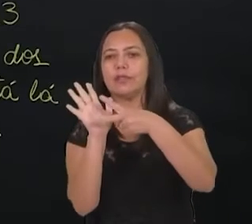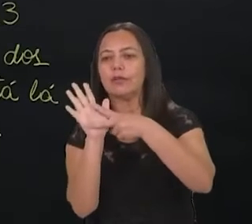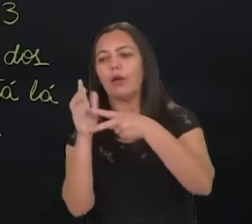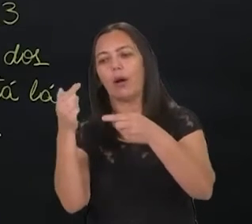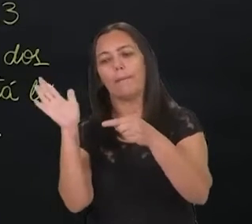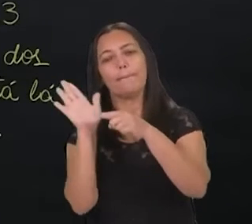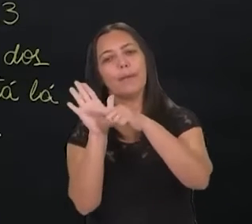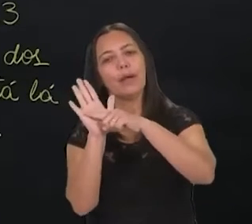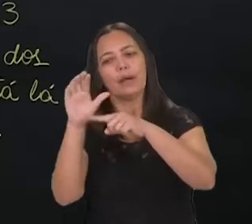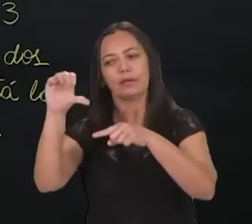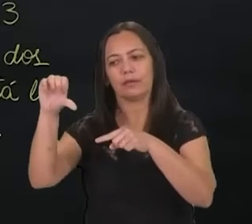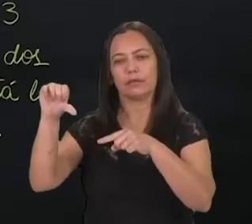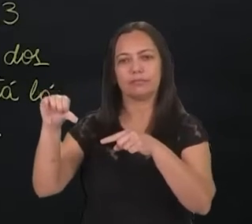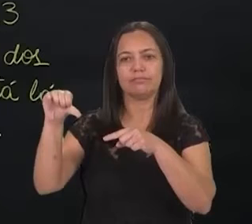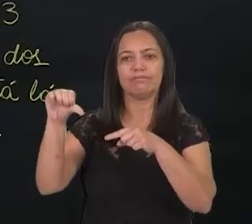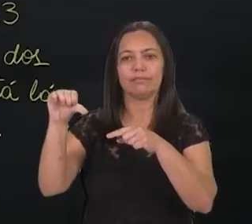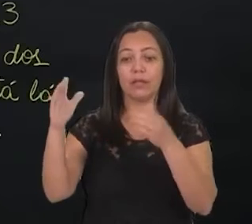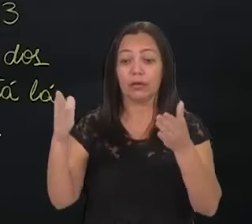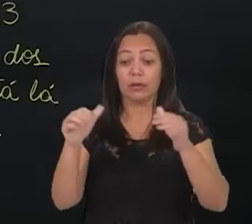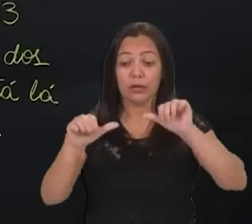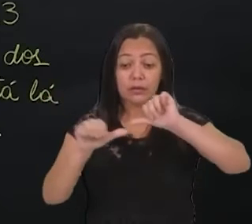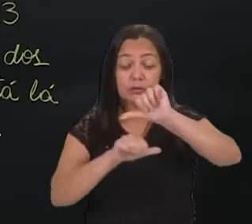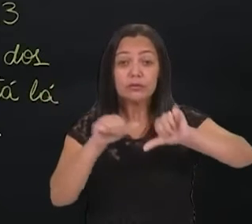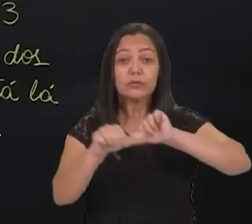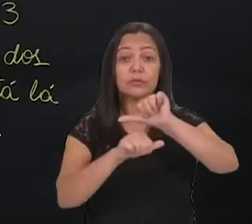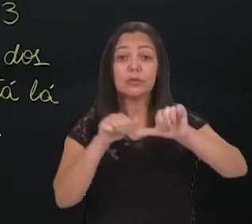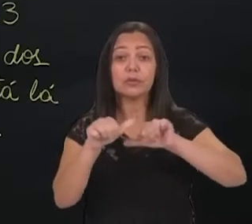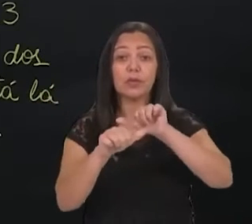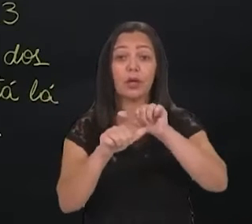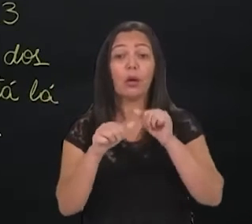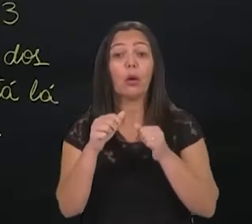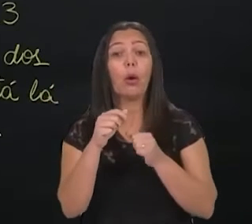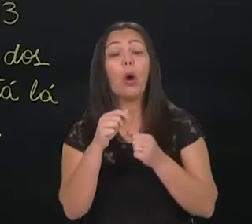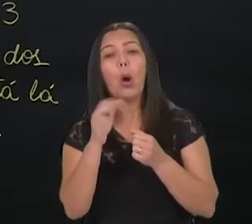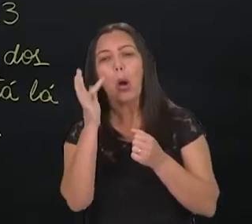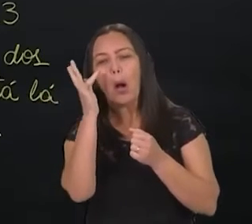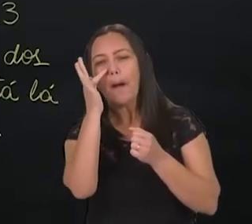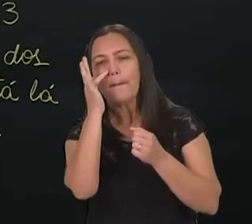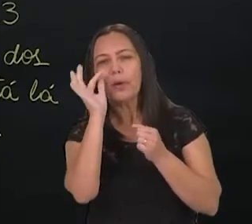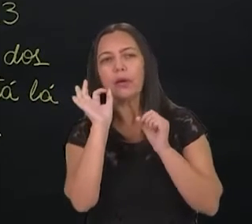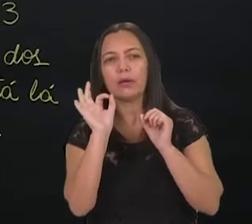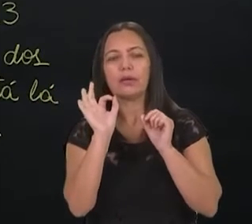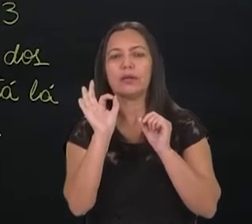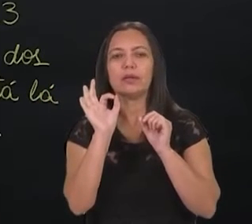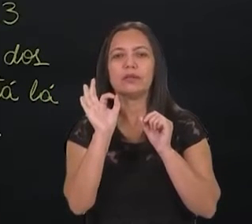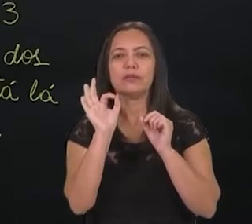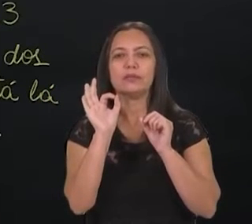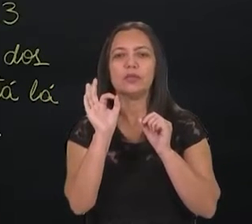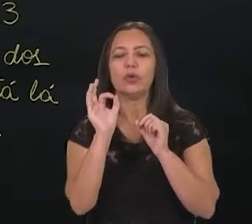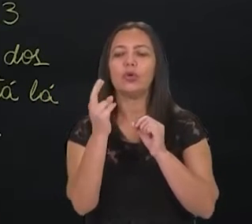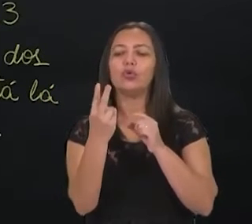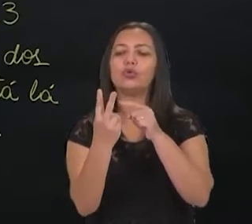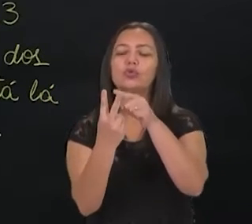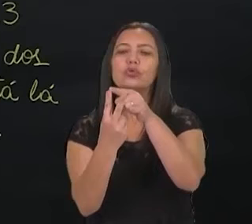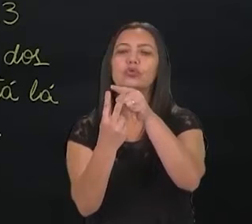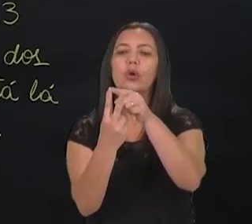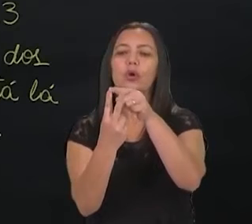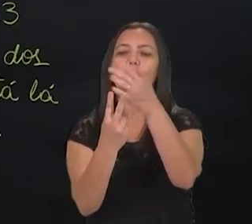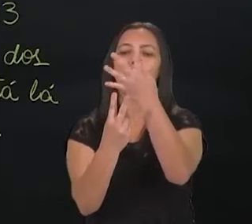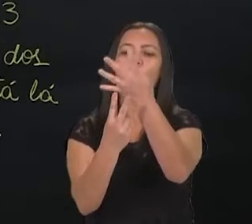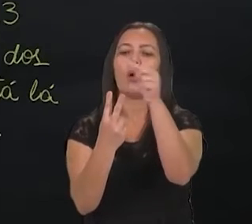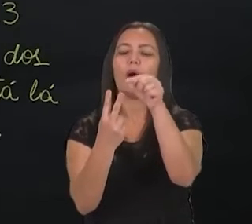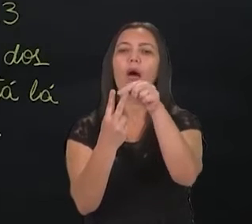9. Tendo agora essa transformação, repare que nós temos uma operação onde os dois